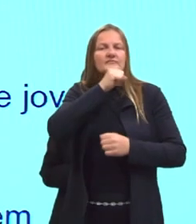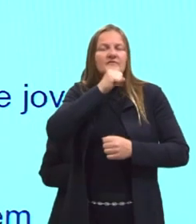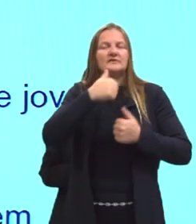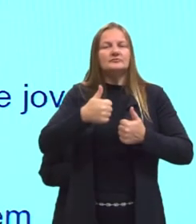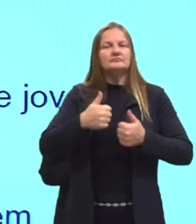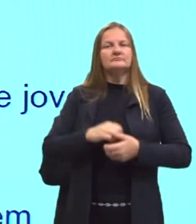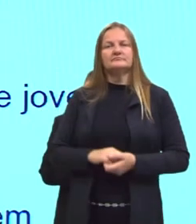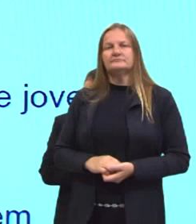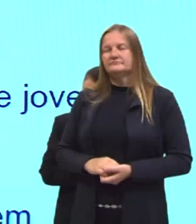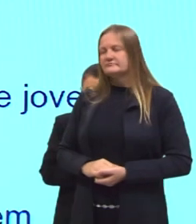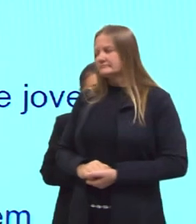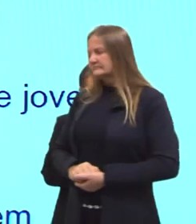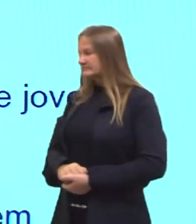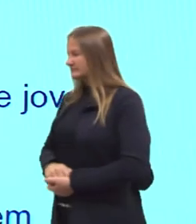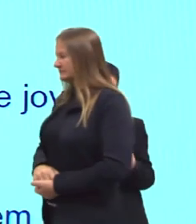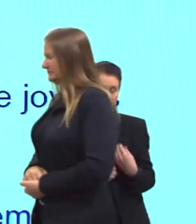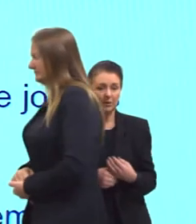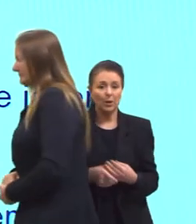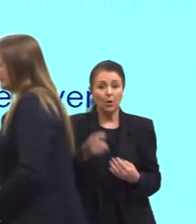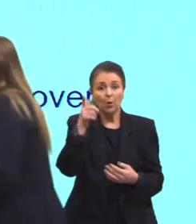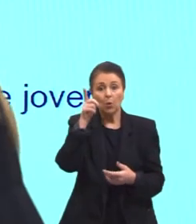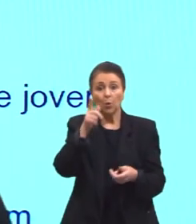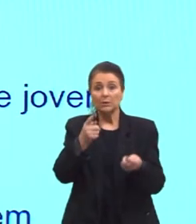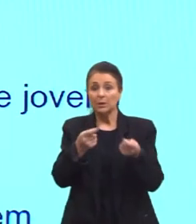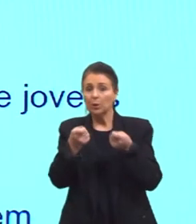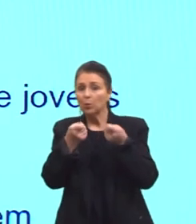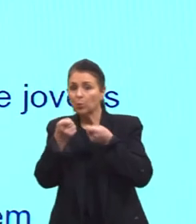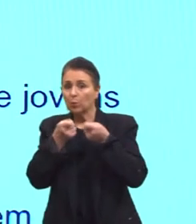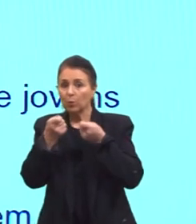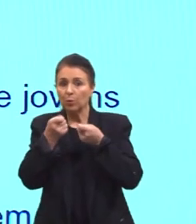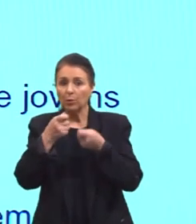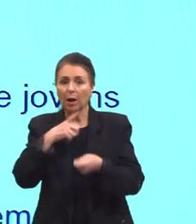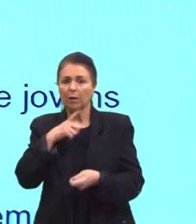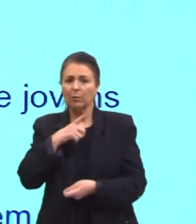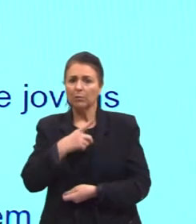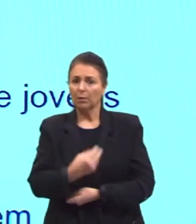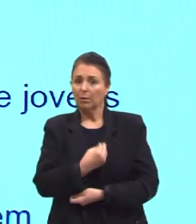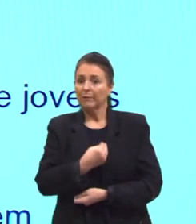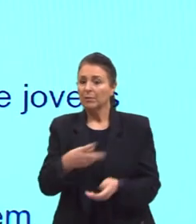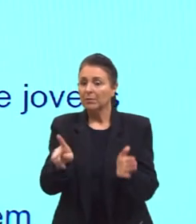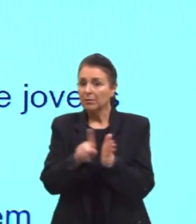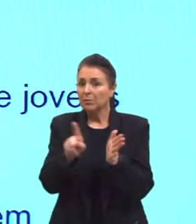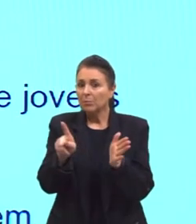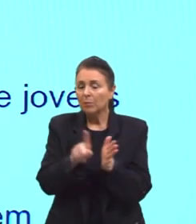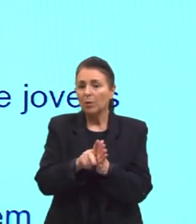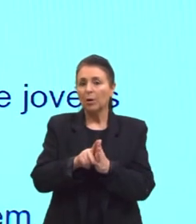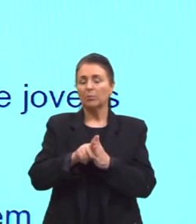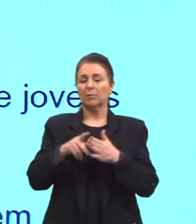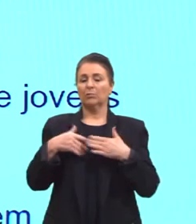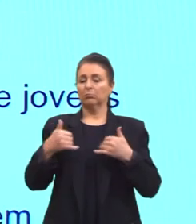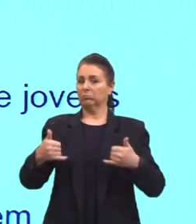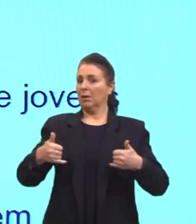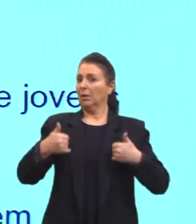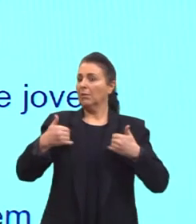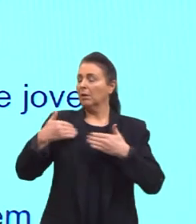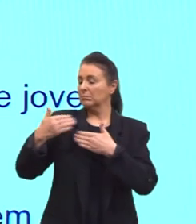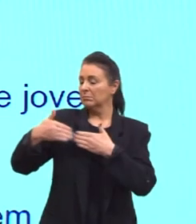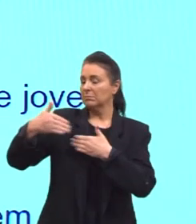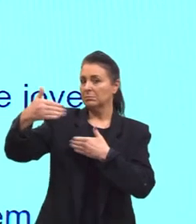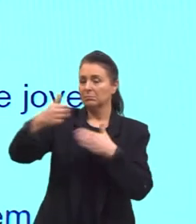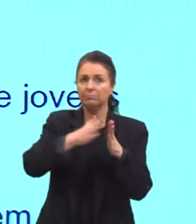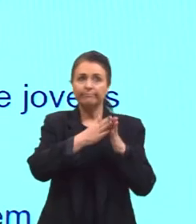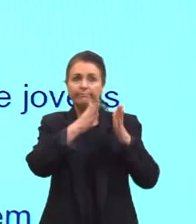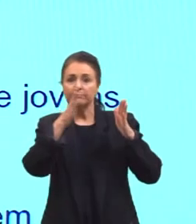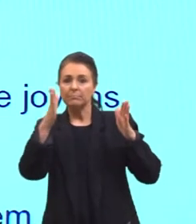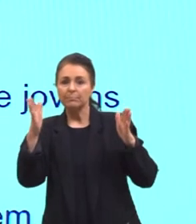chegou Neto conseguiu controlar Então as pessoas vão vão tendo a sua vida né vão vão tendo aí a sua idade e vai chegar